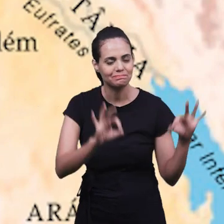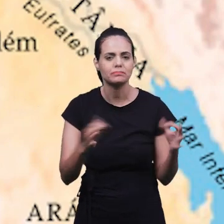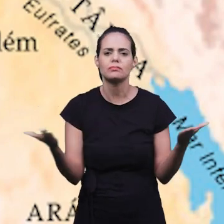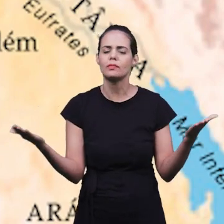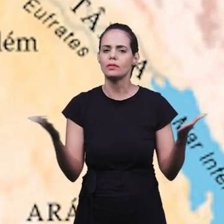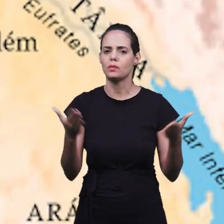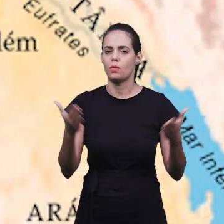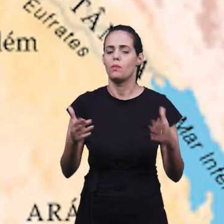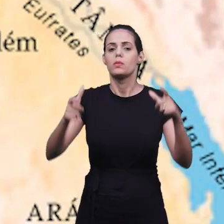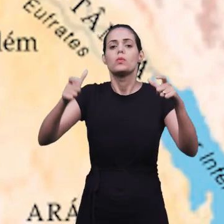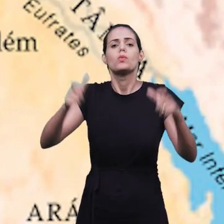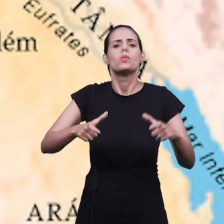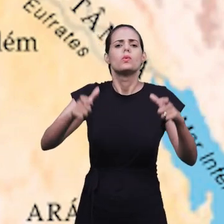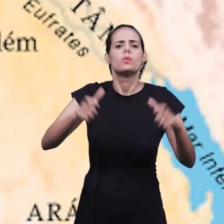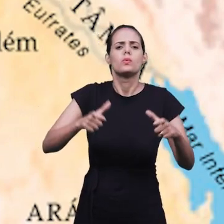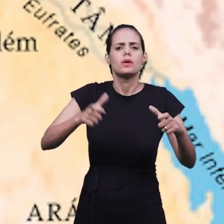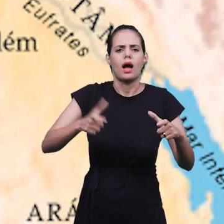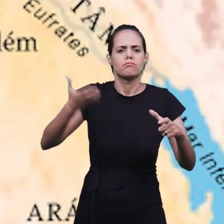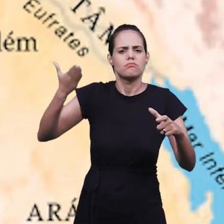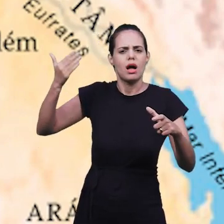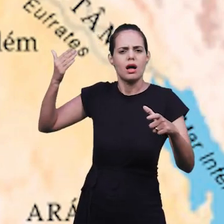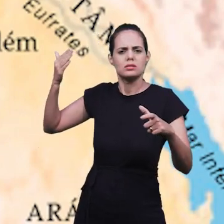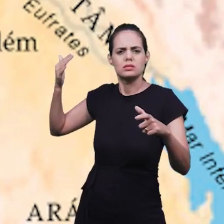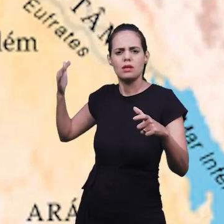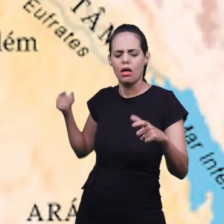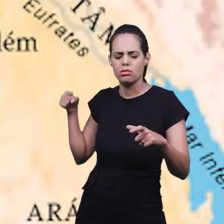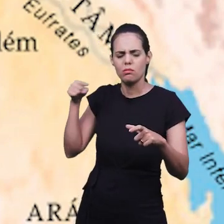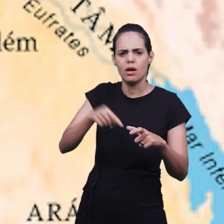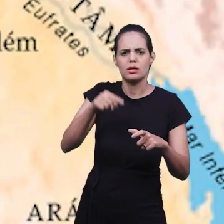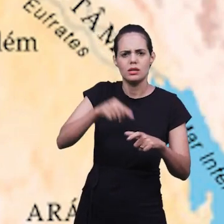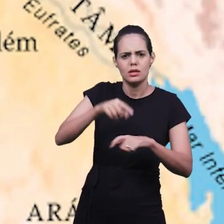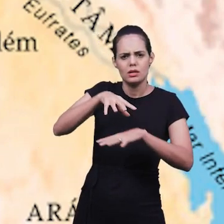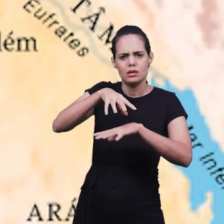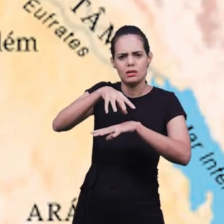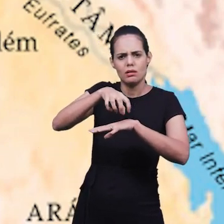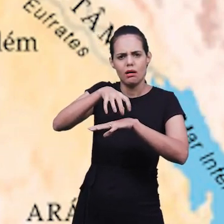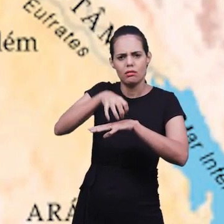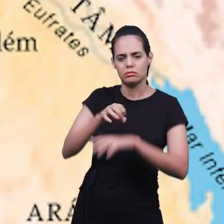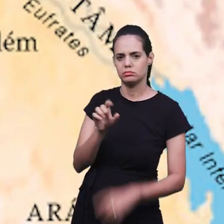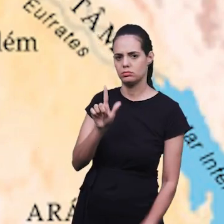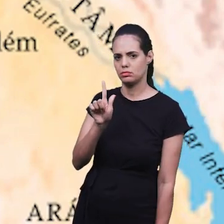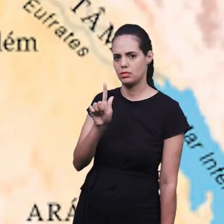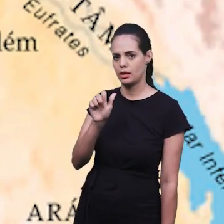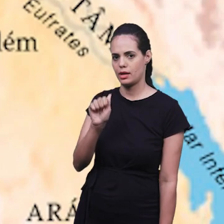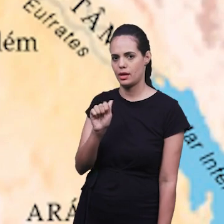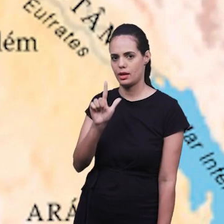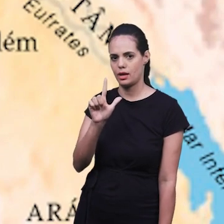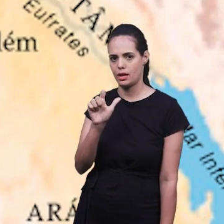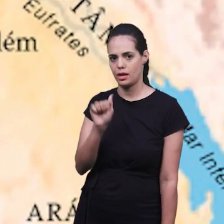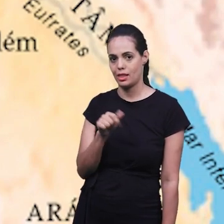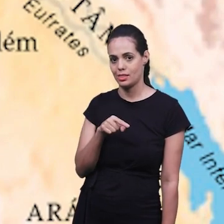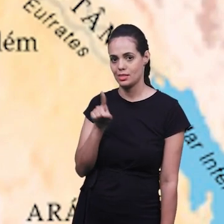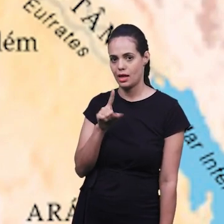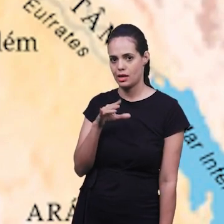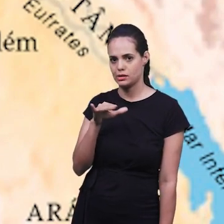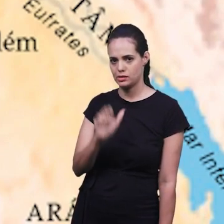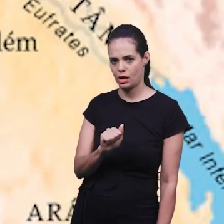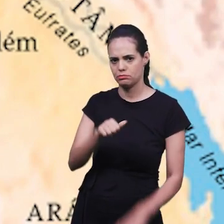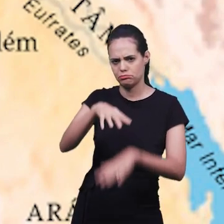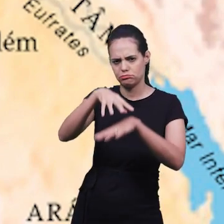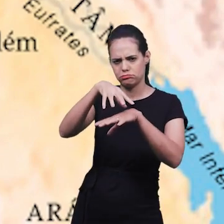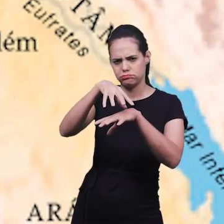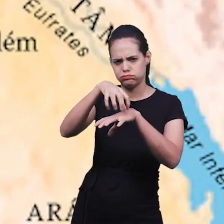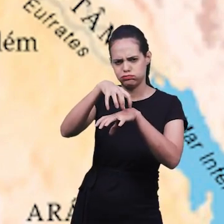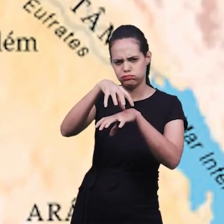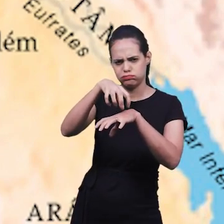Galácia, onde moravam os Gálatas. Você vai ver aí no mapa que a Galácia